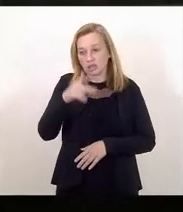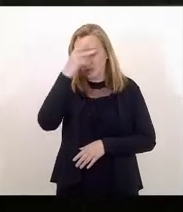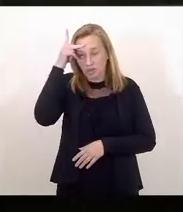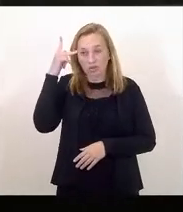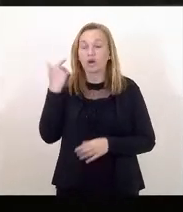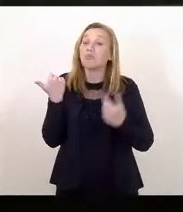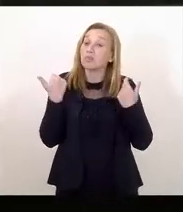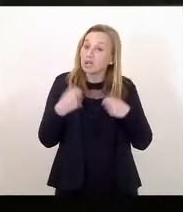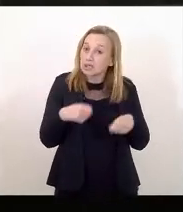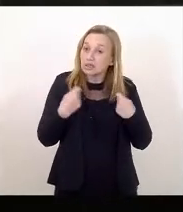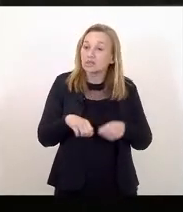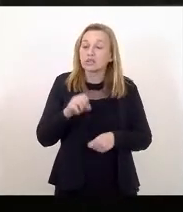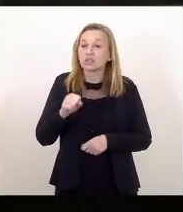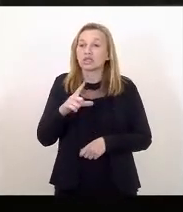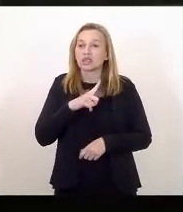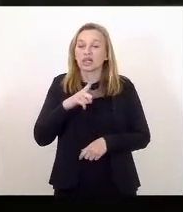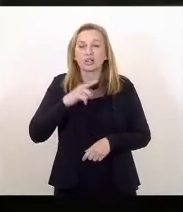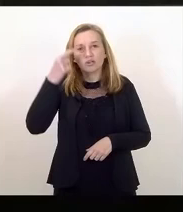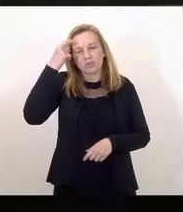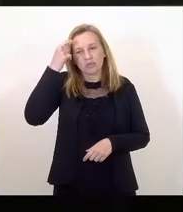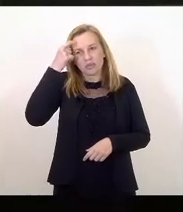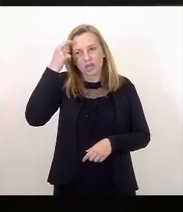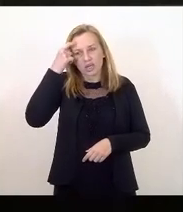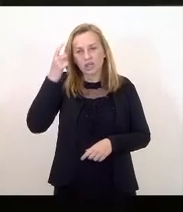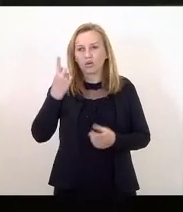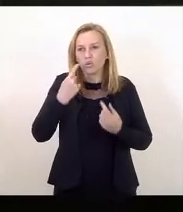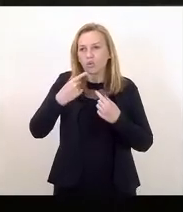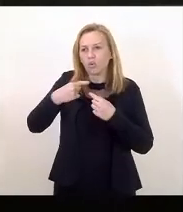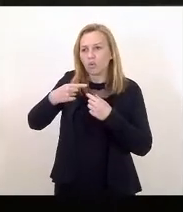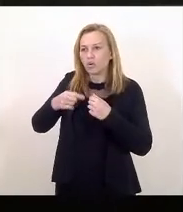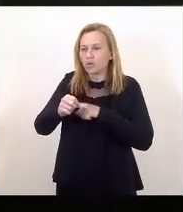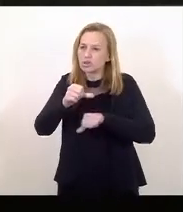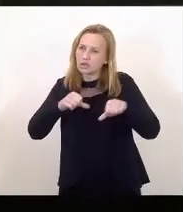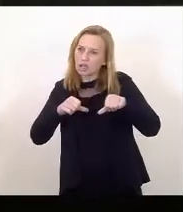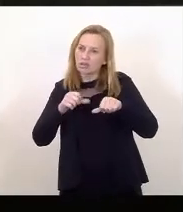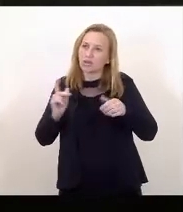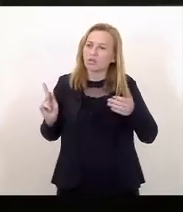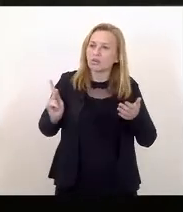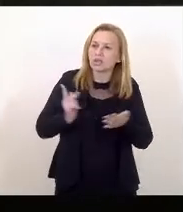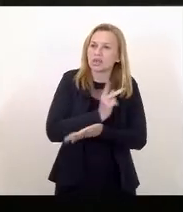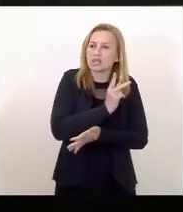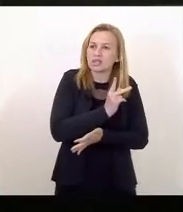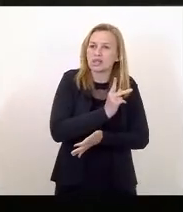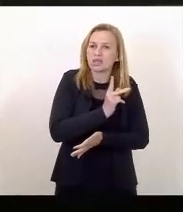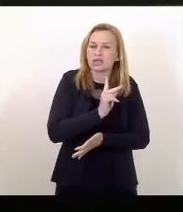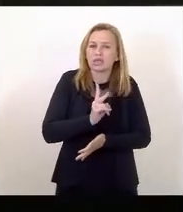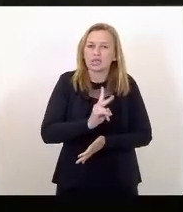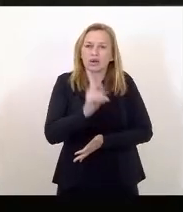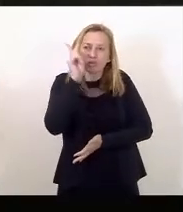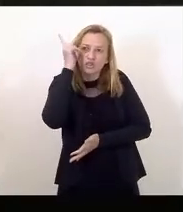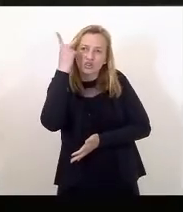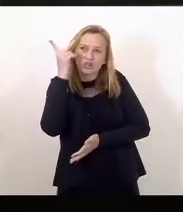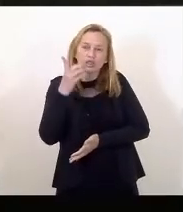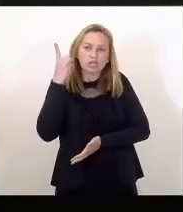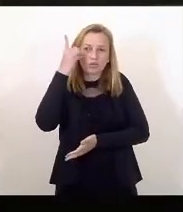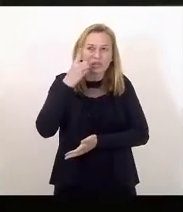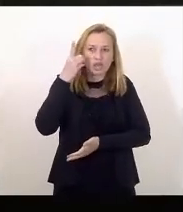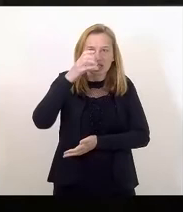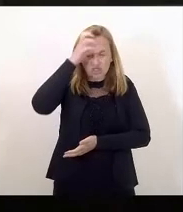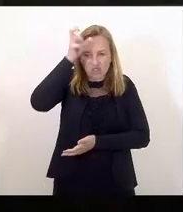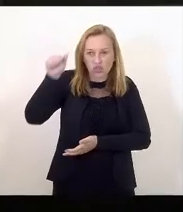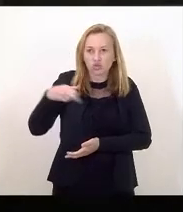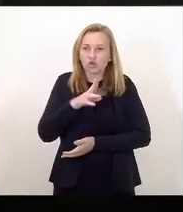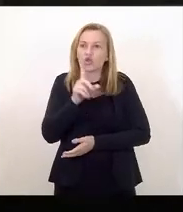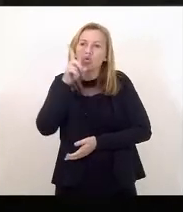É preciso que a gente tenha em mente, ao contrário do que acontecia, eu conto sempre uma história, deputada Tia Ju, que